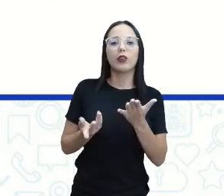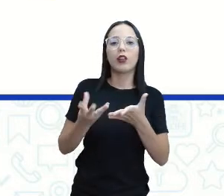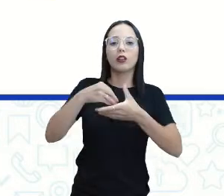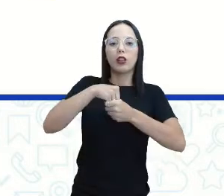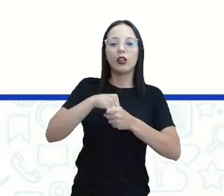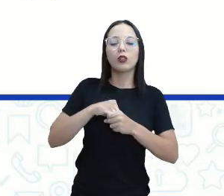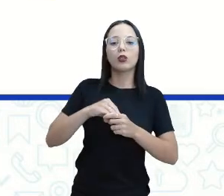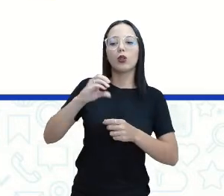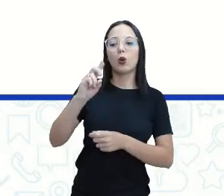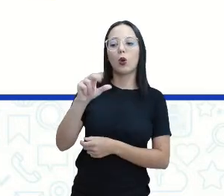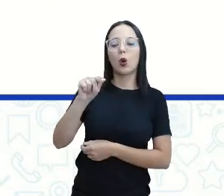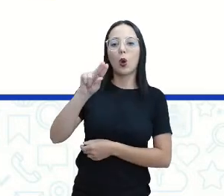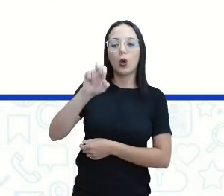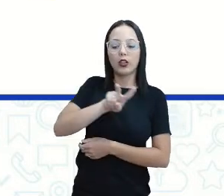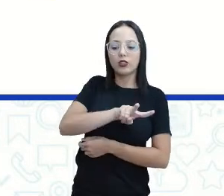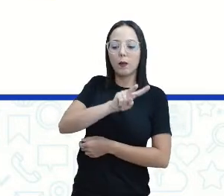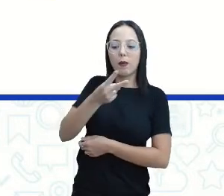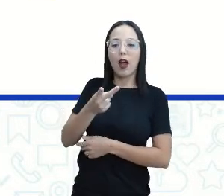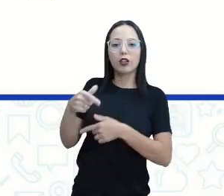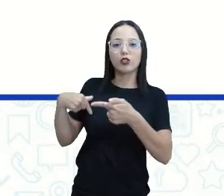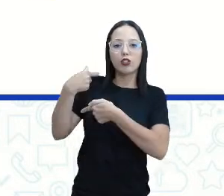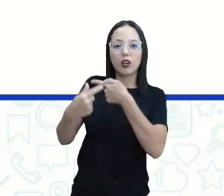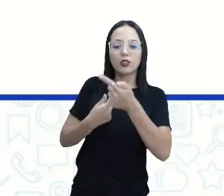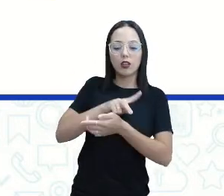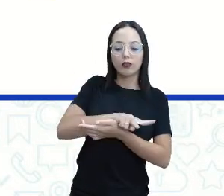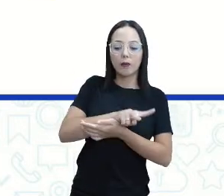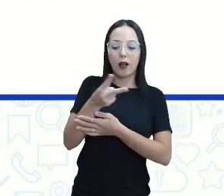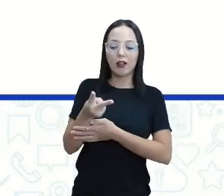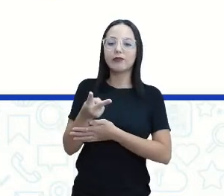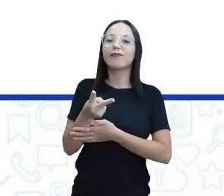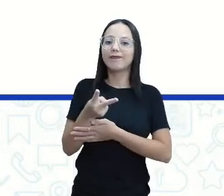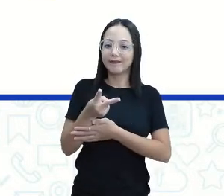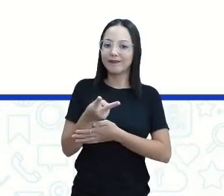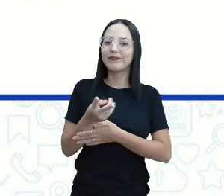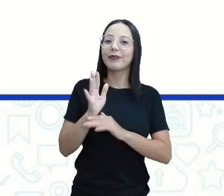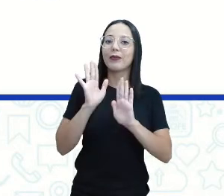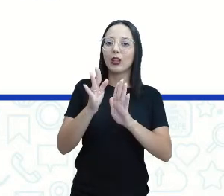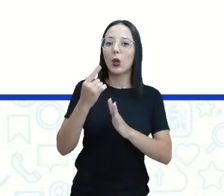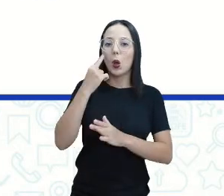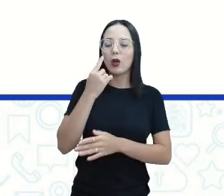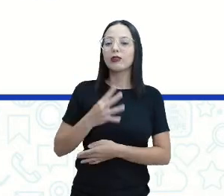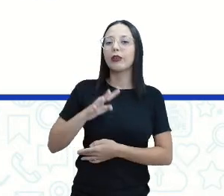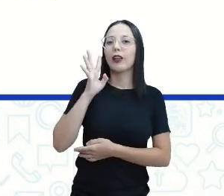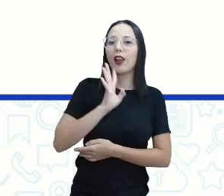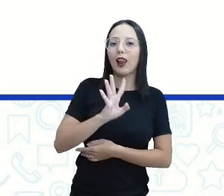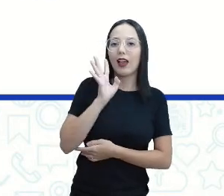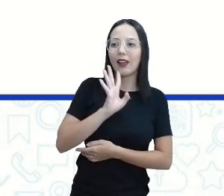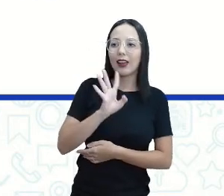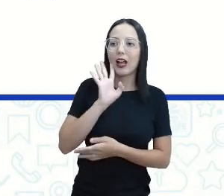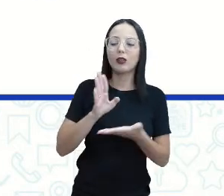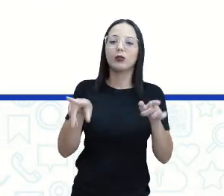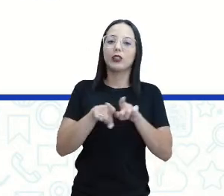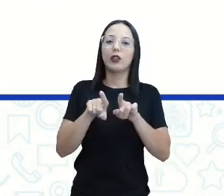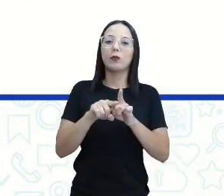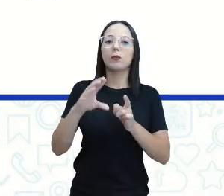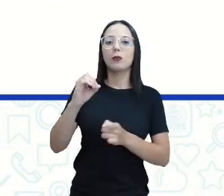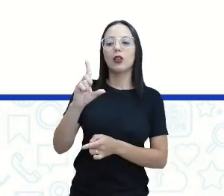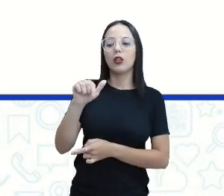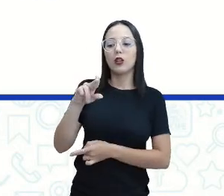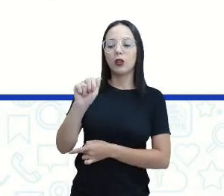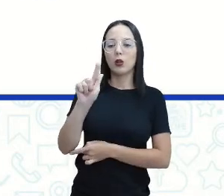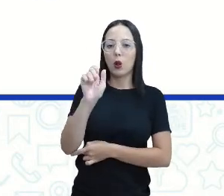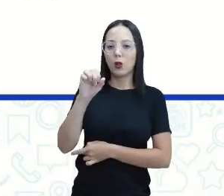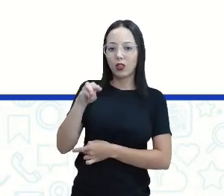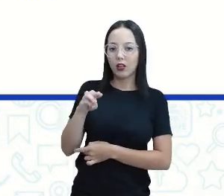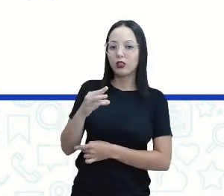da clonagem de genes, tá certo? Então, super bacana aí essa questão da clonagem de